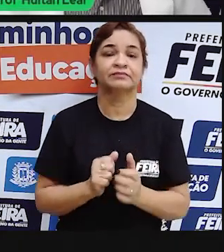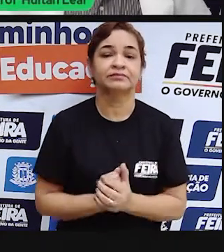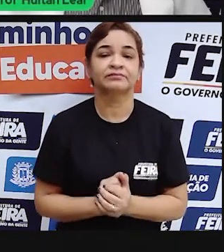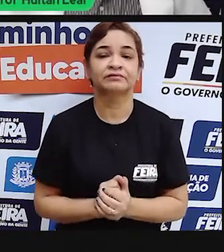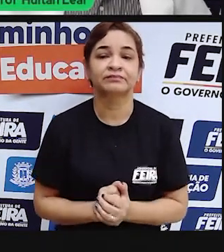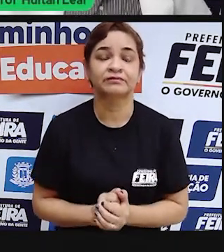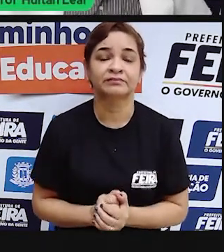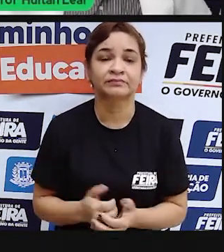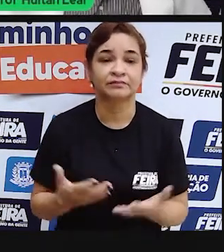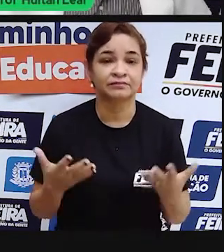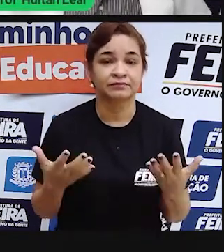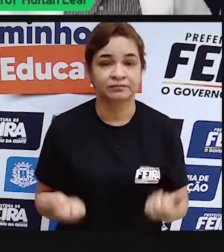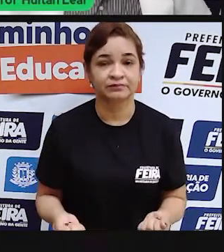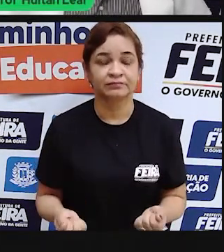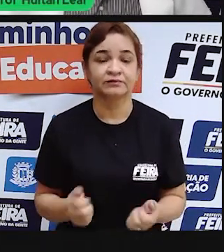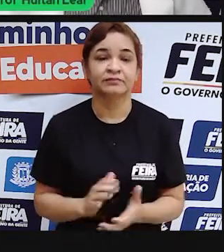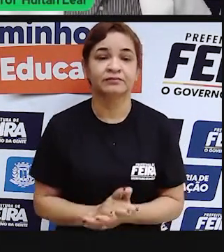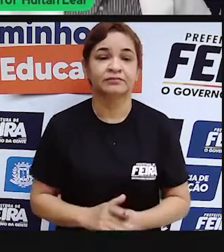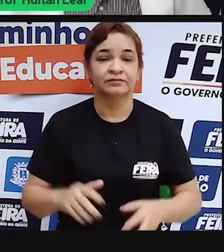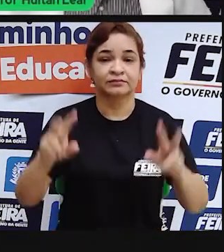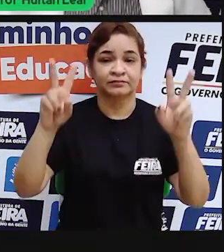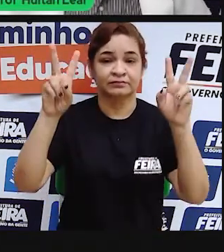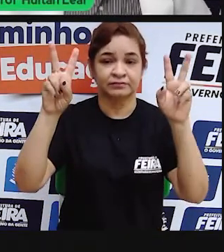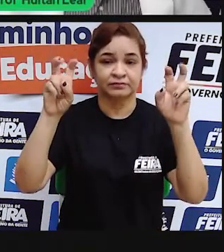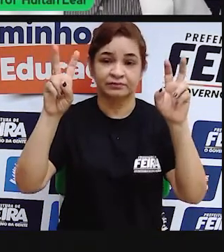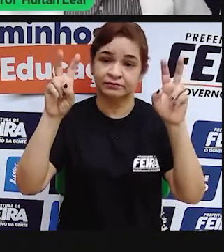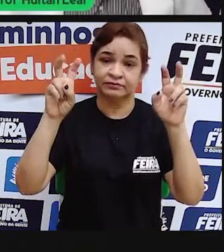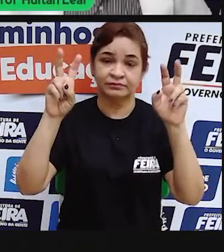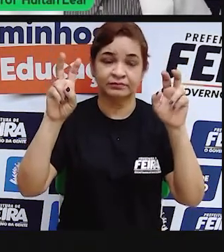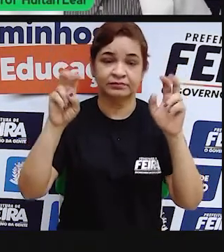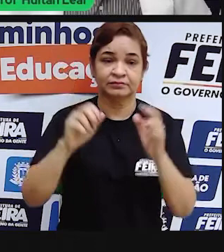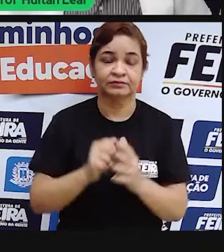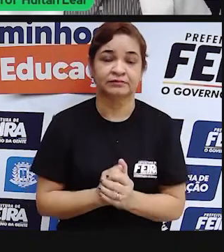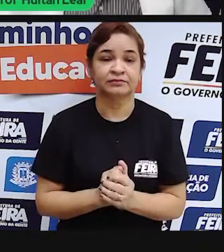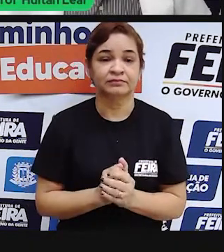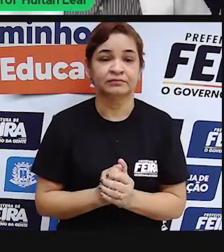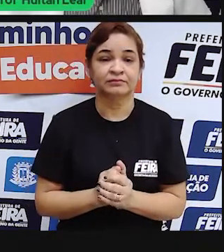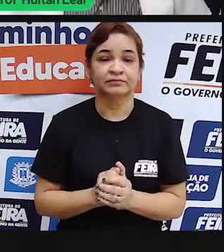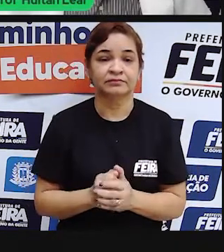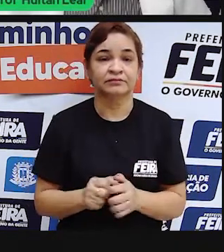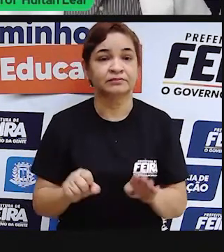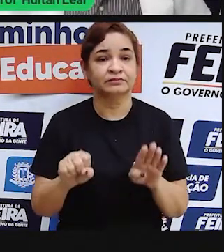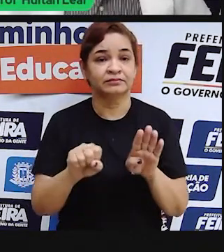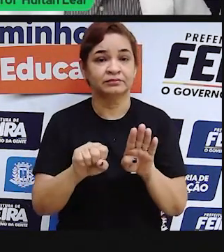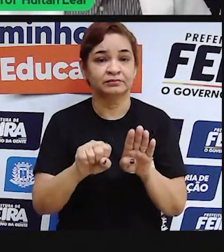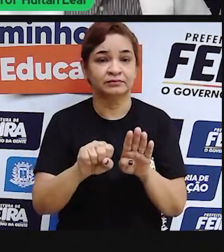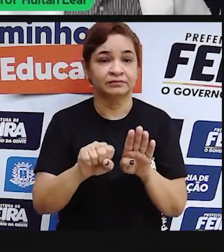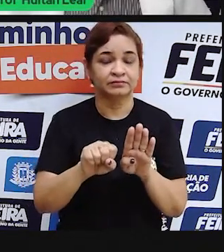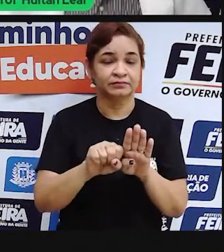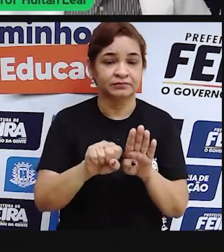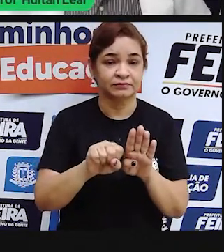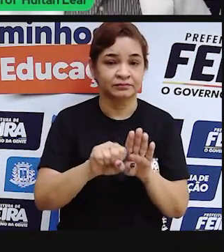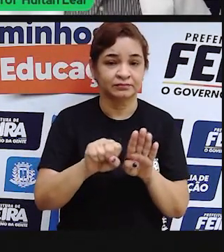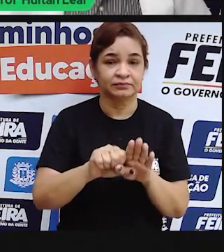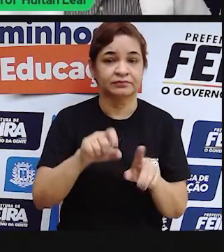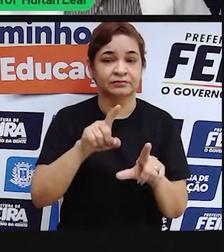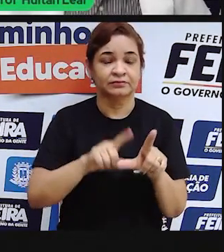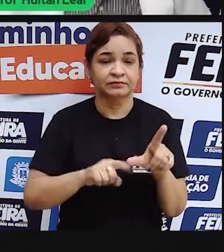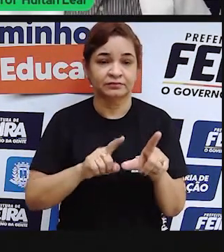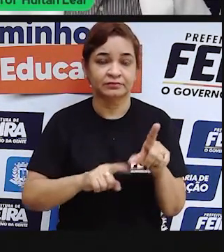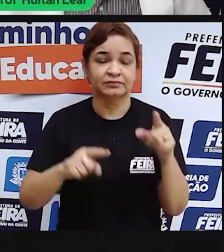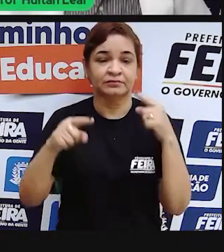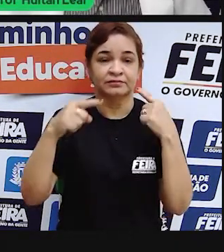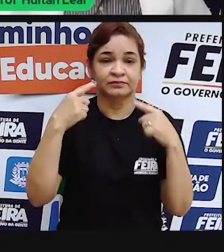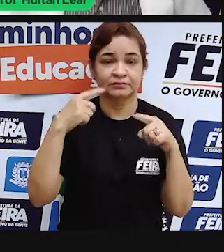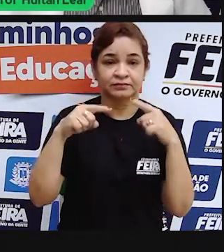Hoje nós vamos nos reportar a questão da parte verbal, que é a letra da música. Então, a